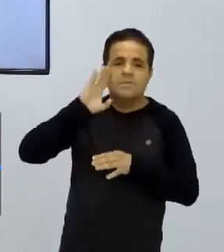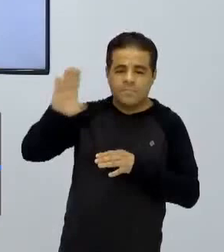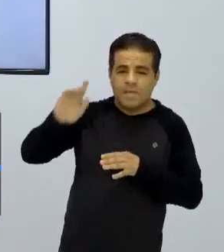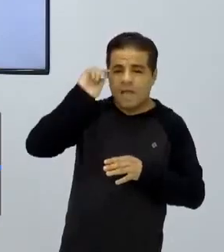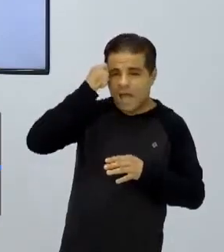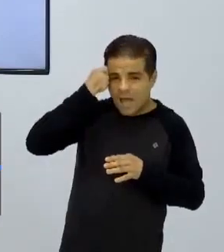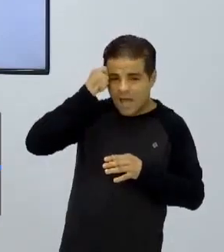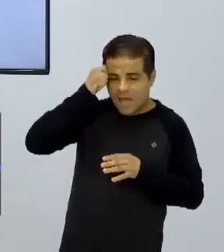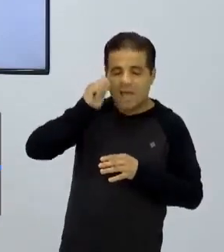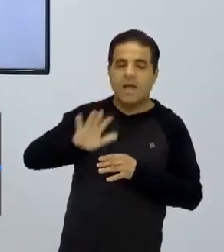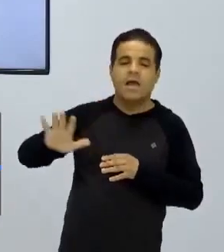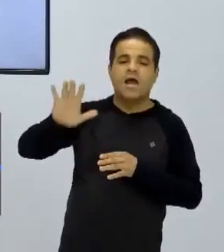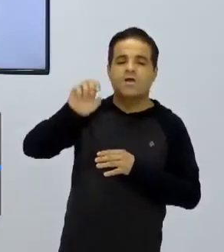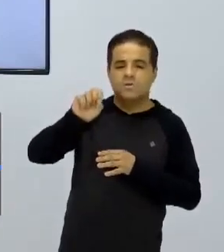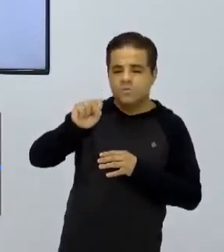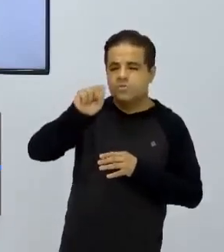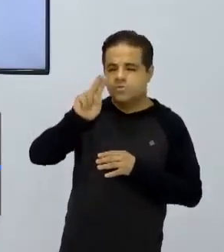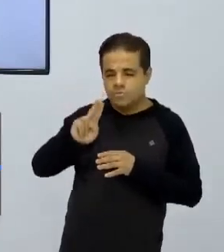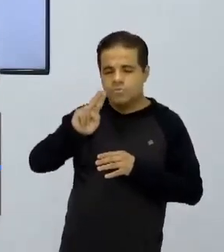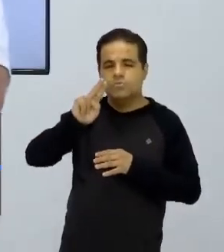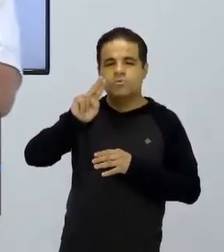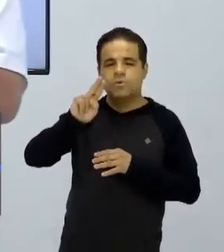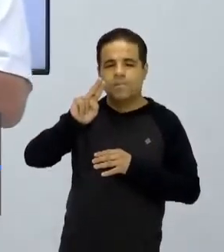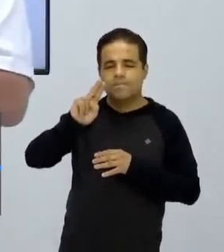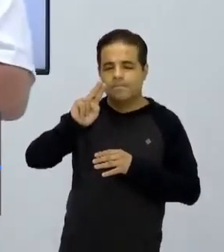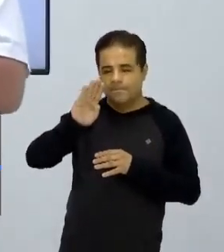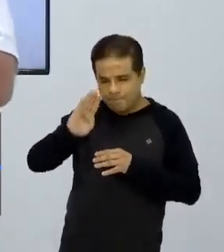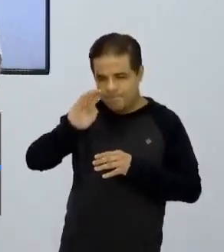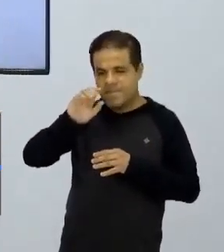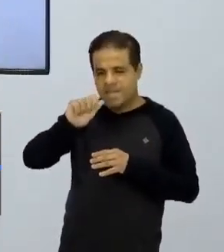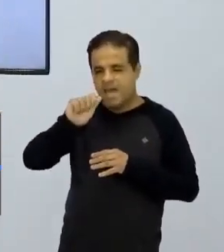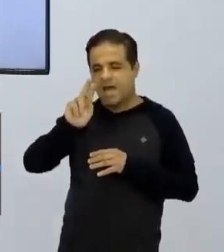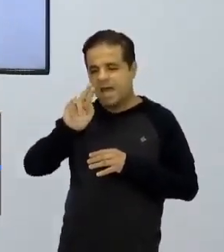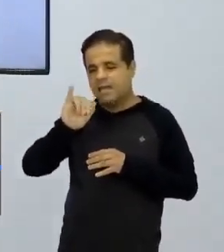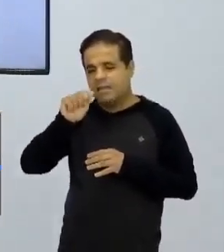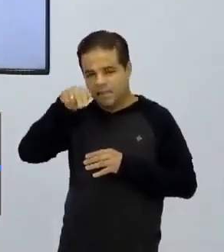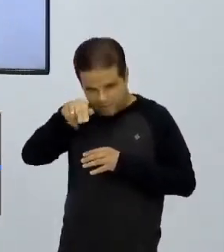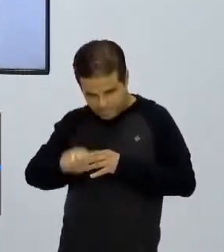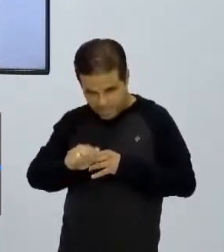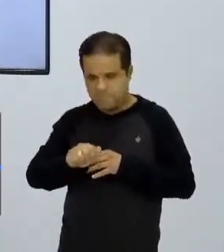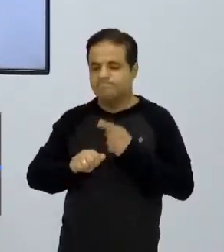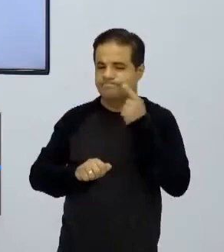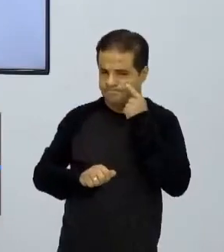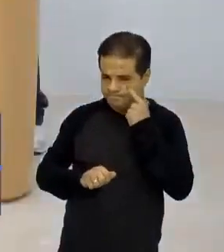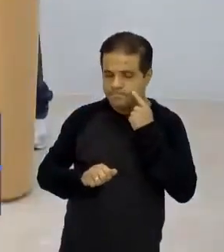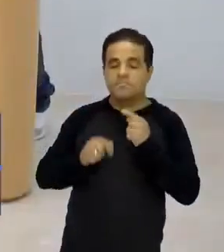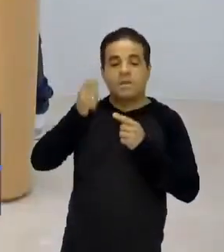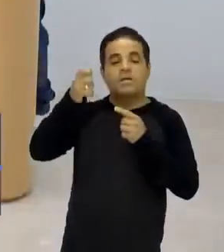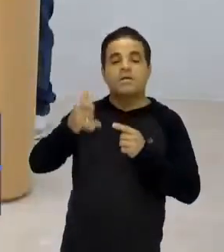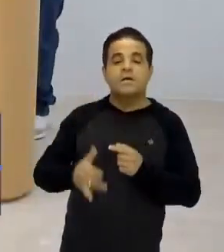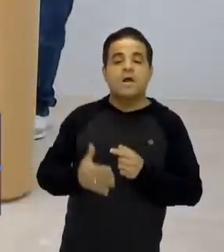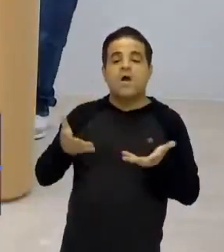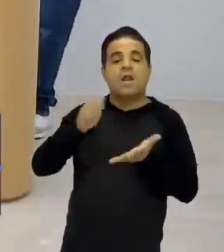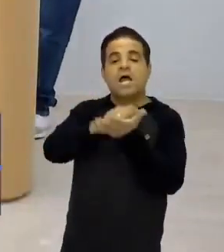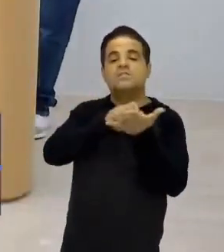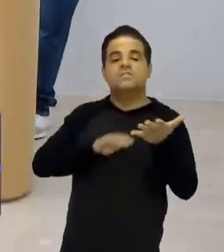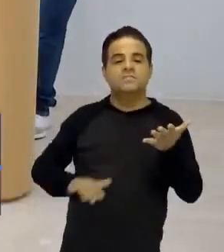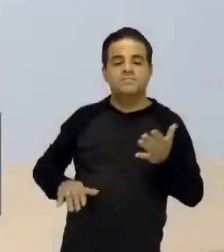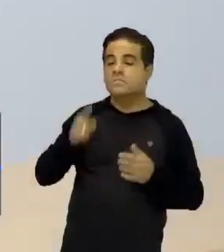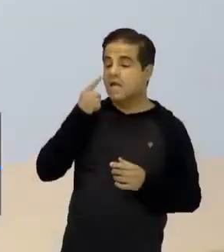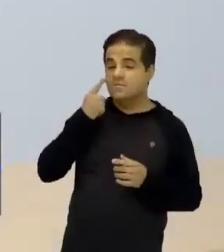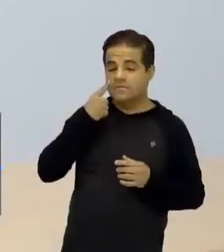África subsaariana, que a gente vai ver também essa localização. Certo? Atividade aí, professor Giba. Vamos lá,